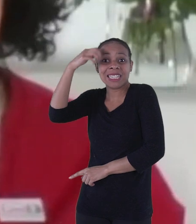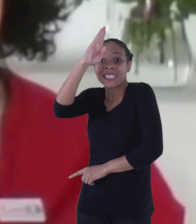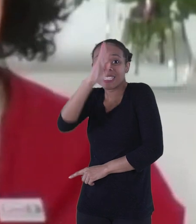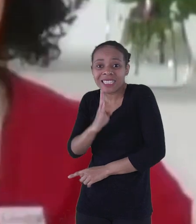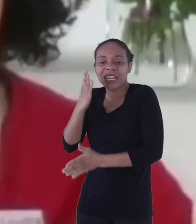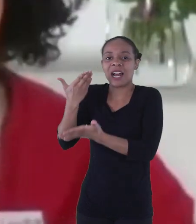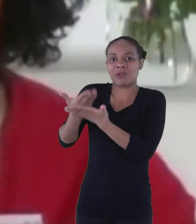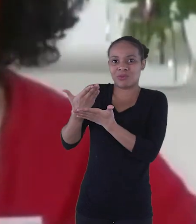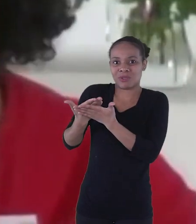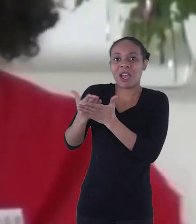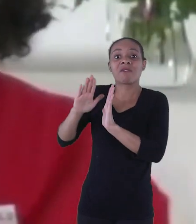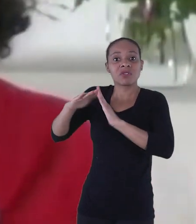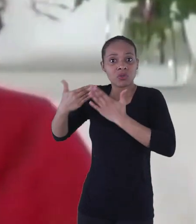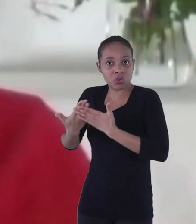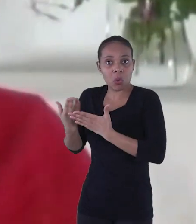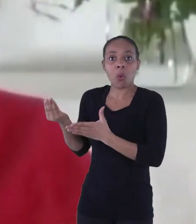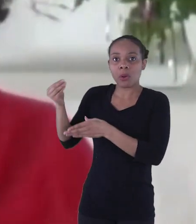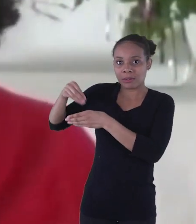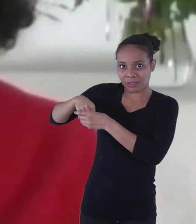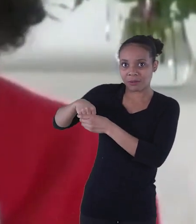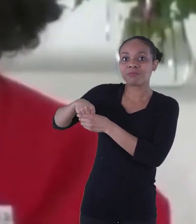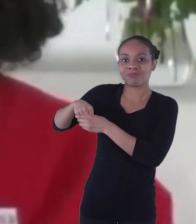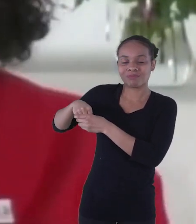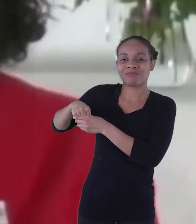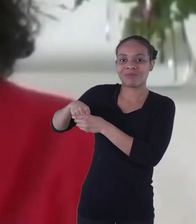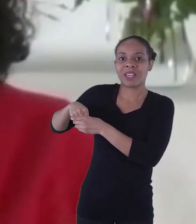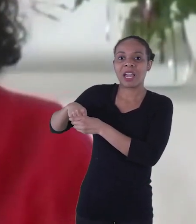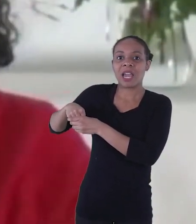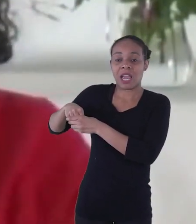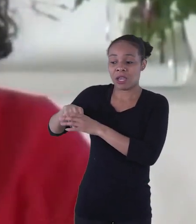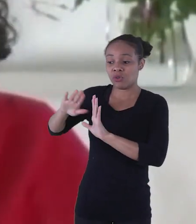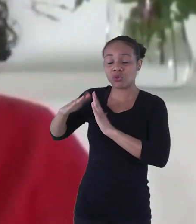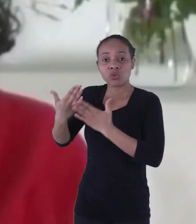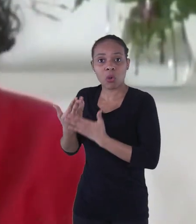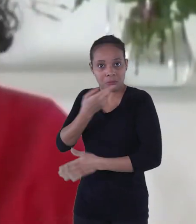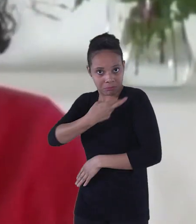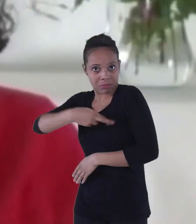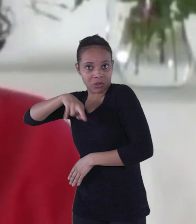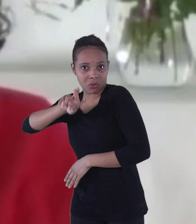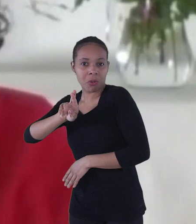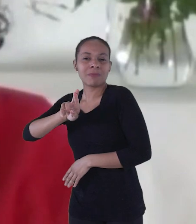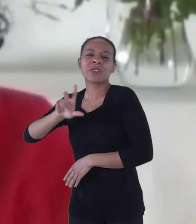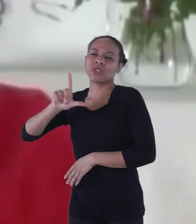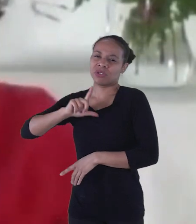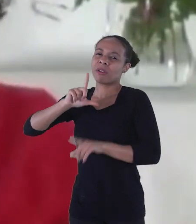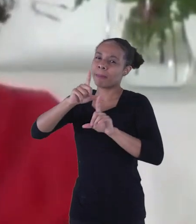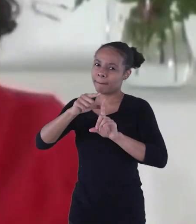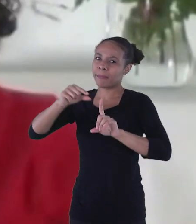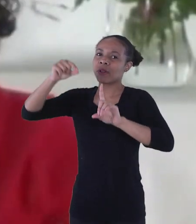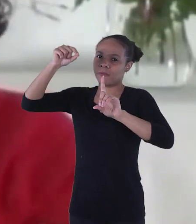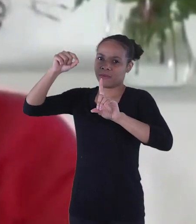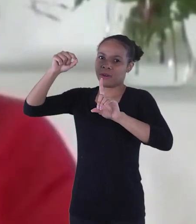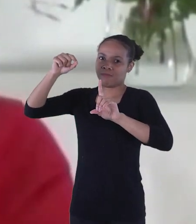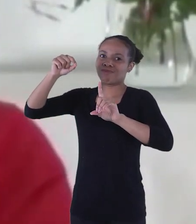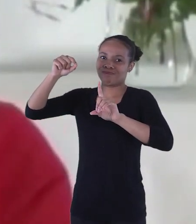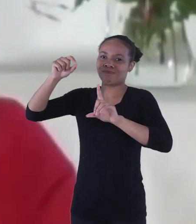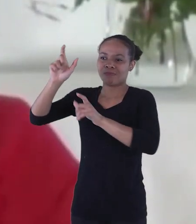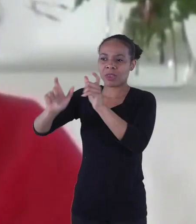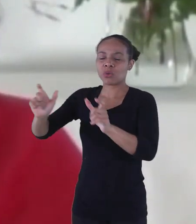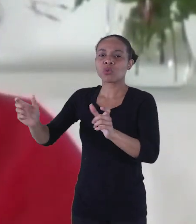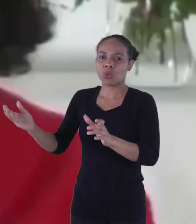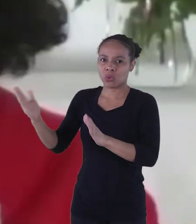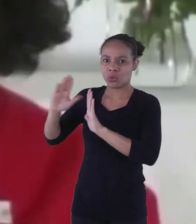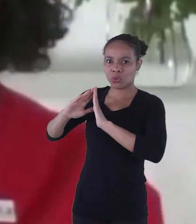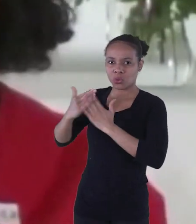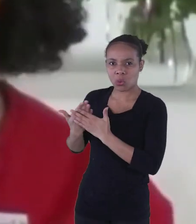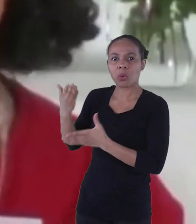escola, que era, embora uma escola espírita, era uma escola de privilégio de uma parte da população. Fica claro em Diário de